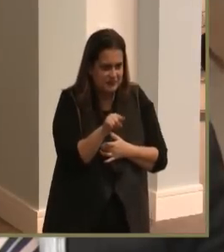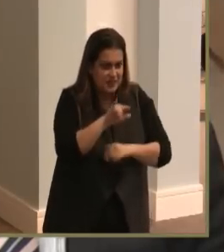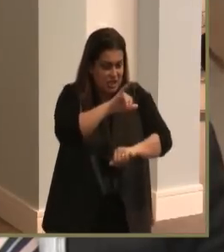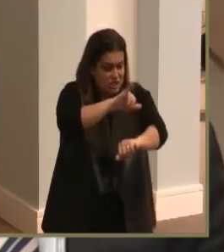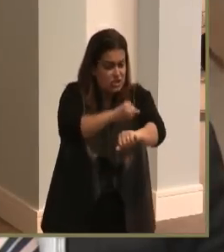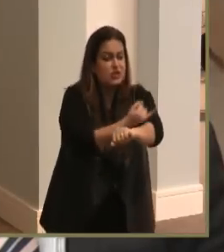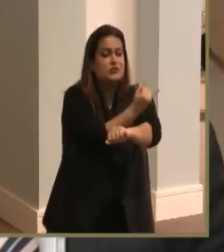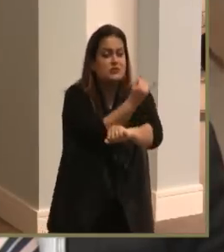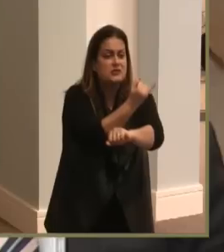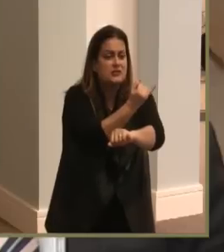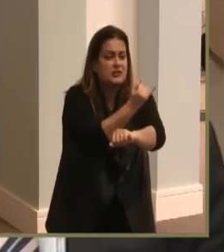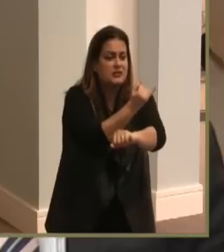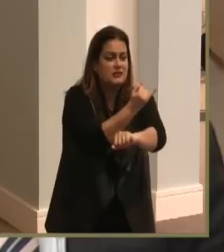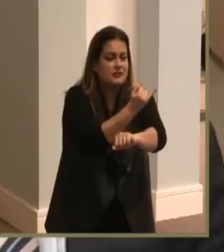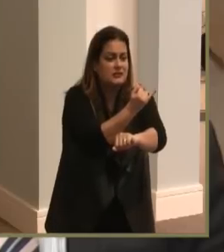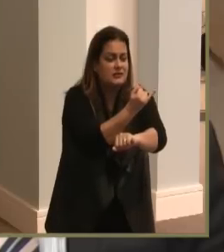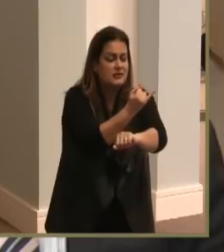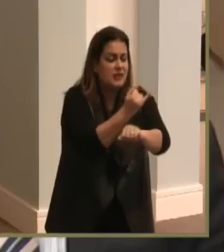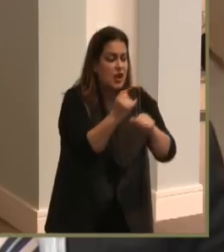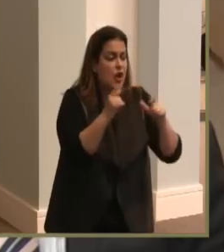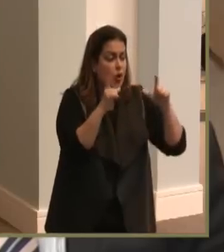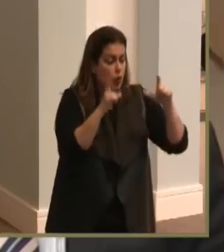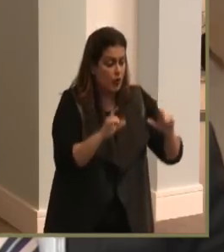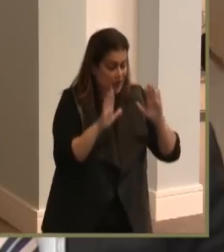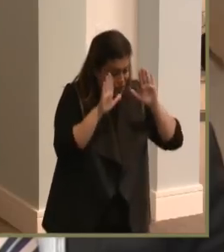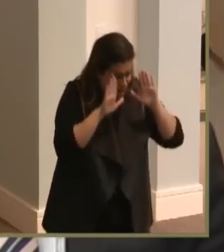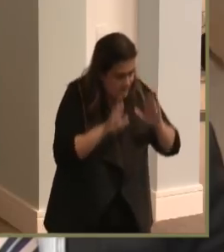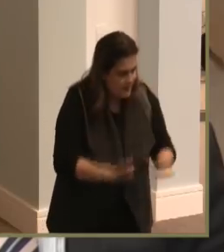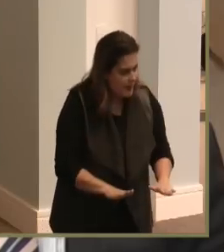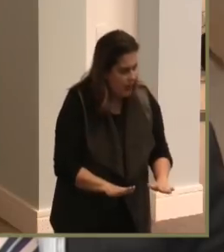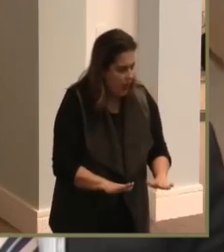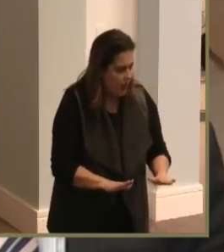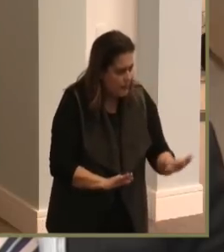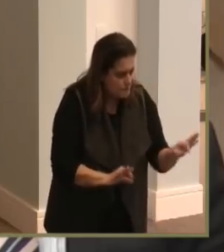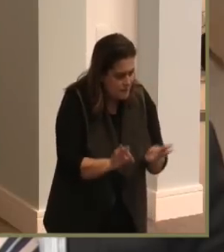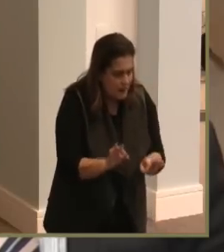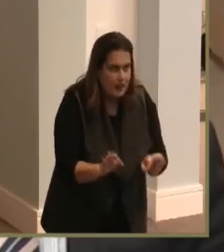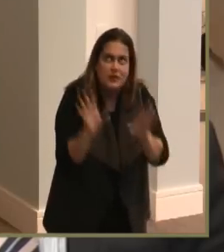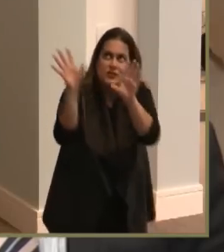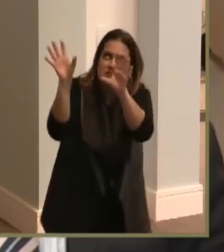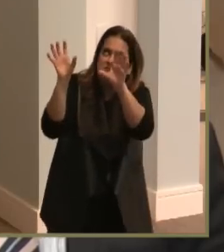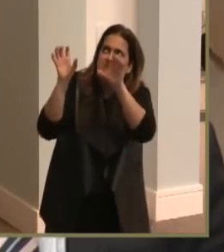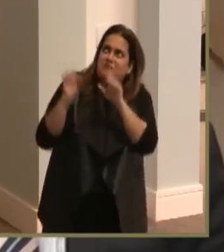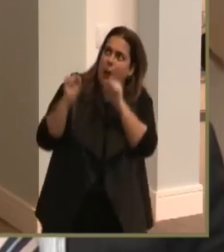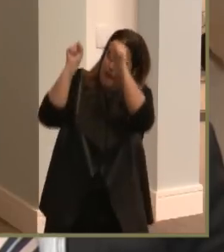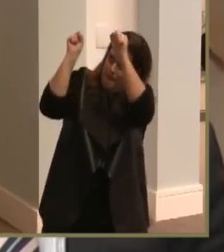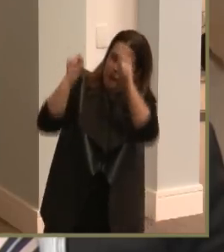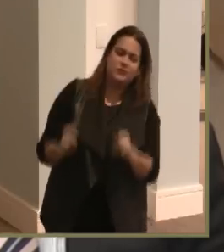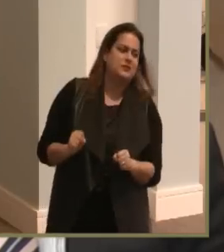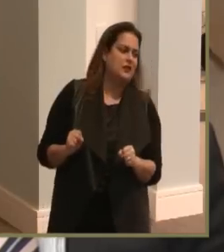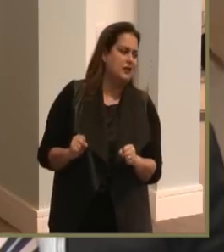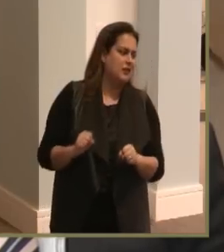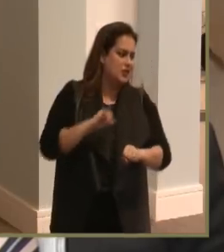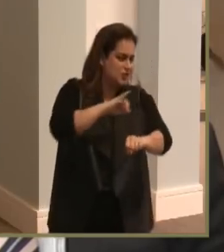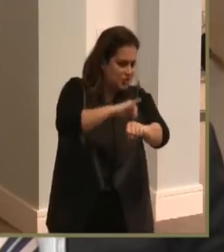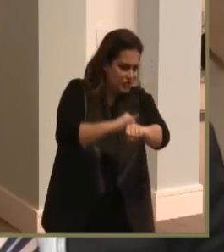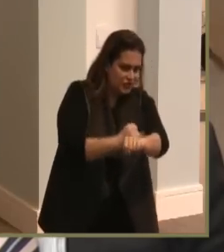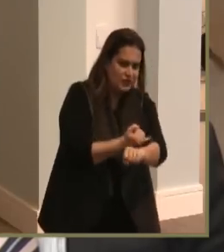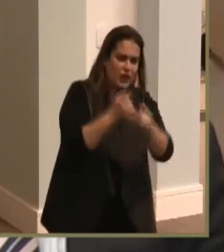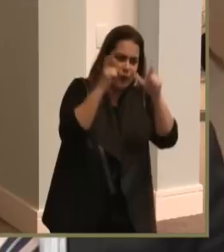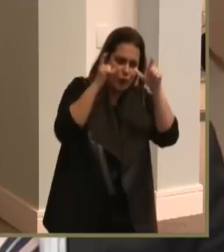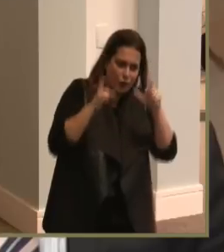Jerusalém, o lugar da permanência, do revestimento do poder. Jerusalém, o